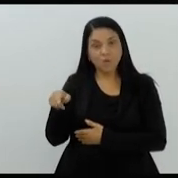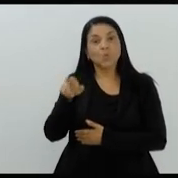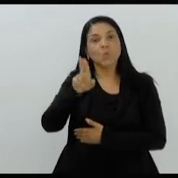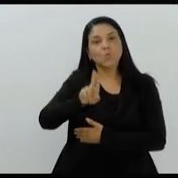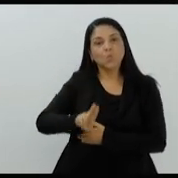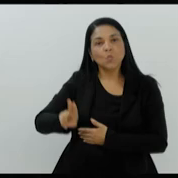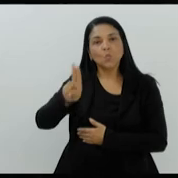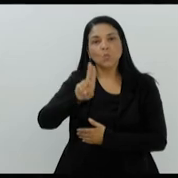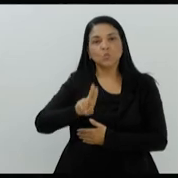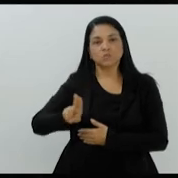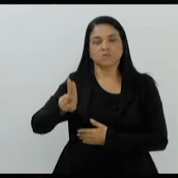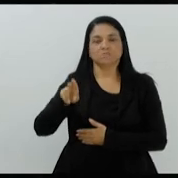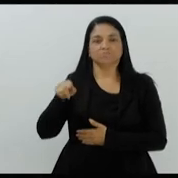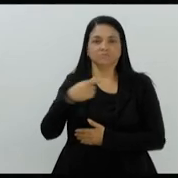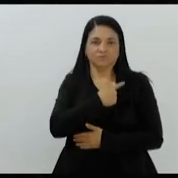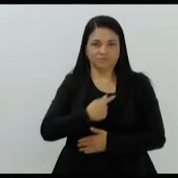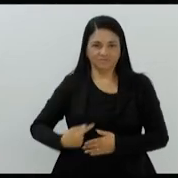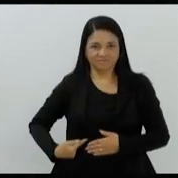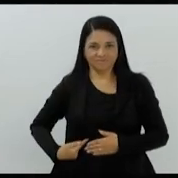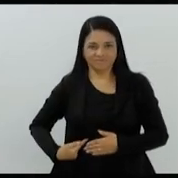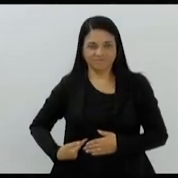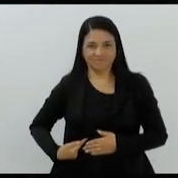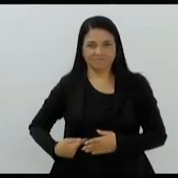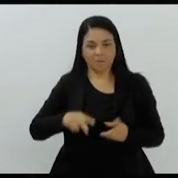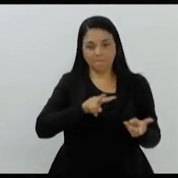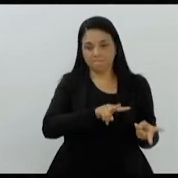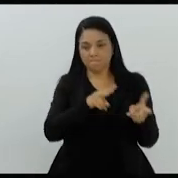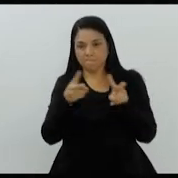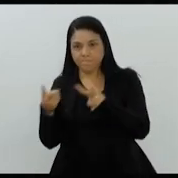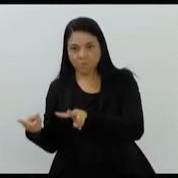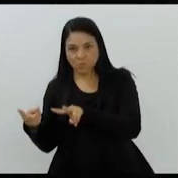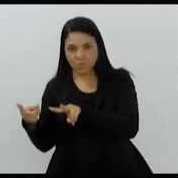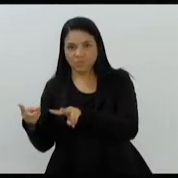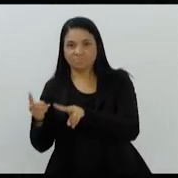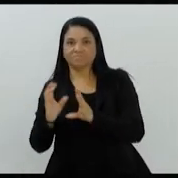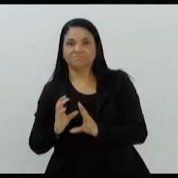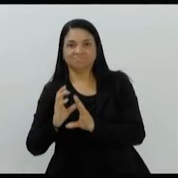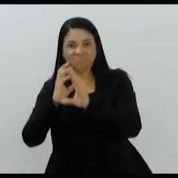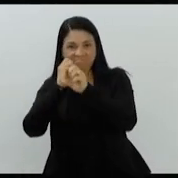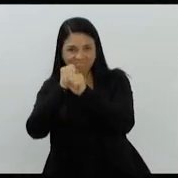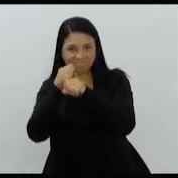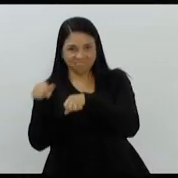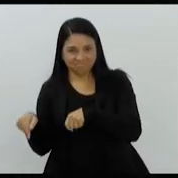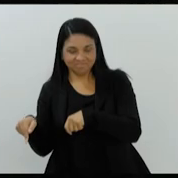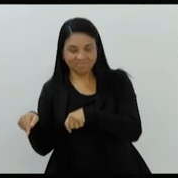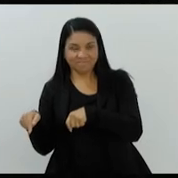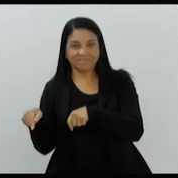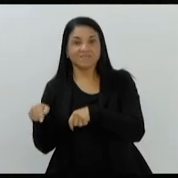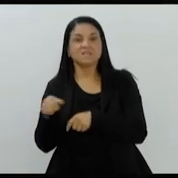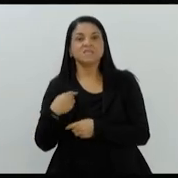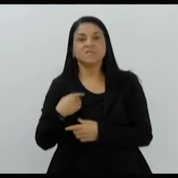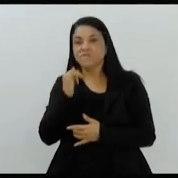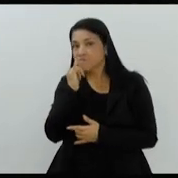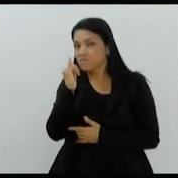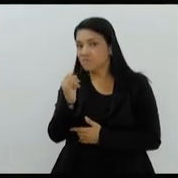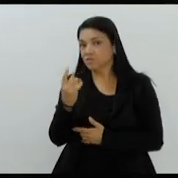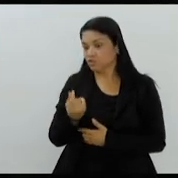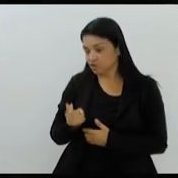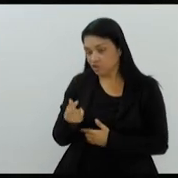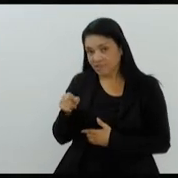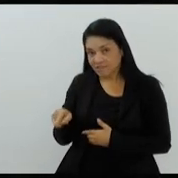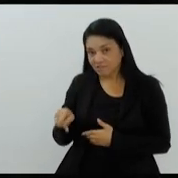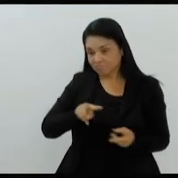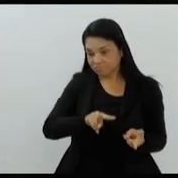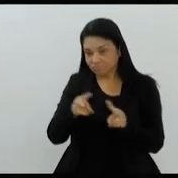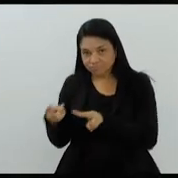usando para fazer uma química contábil e dizer que, com esse dinheiro, ele